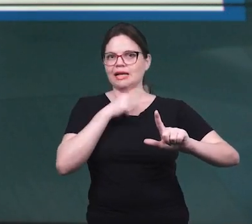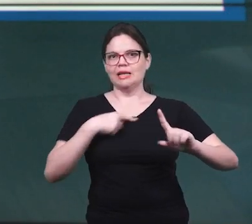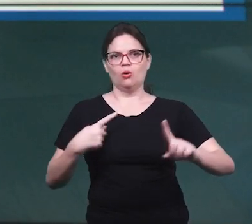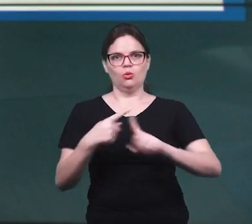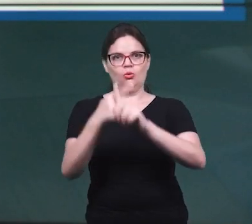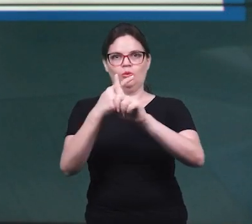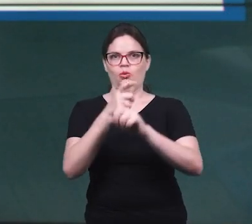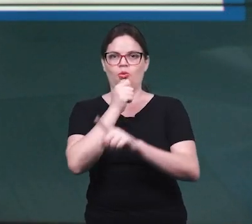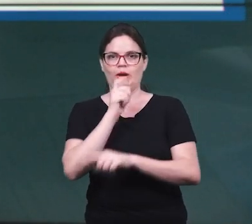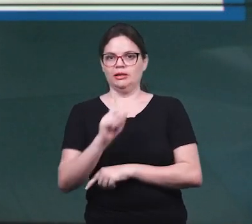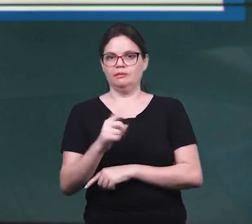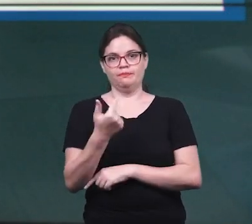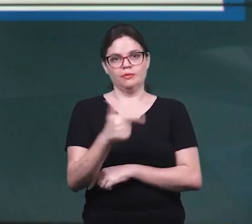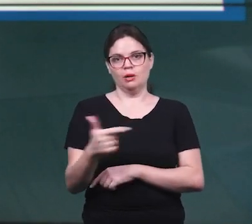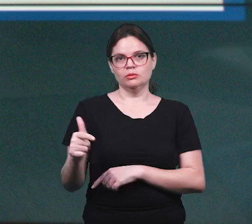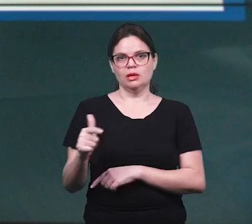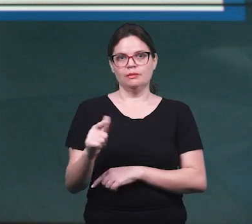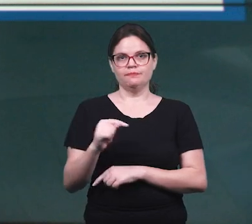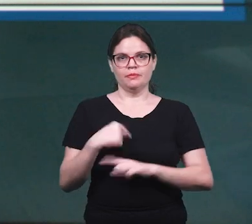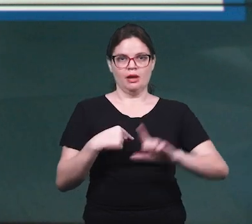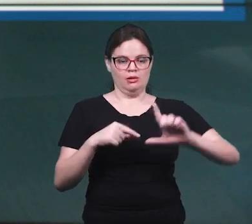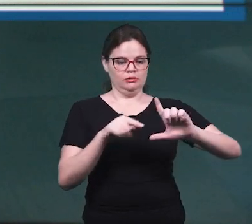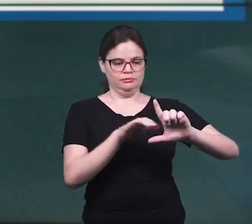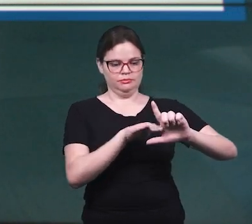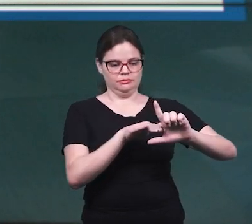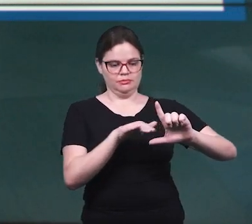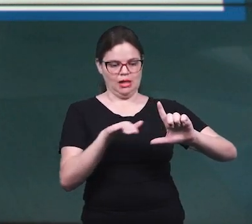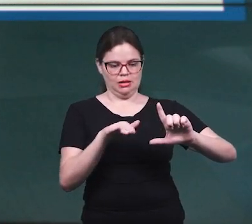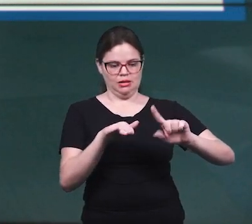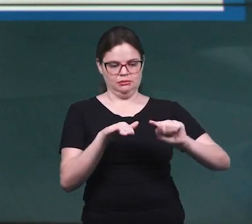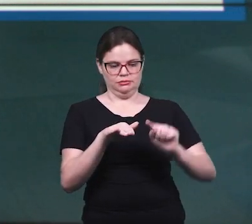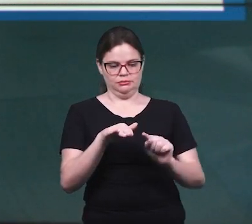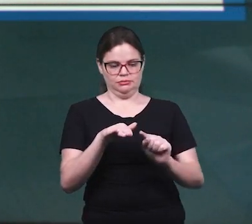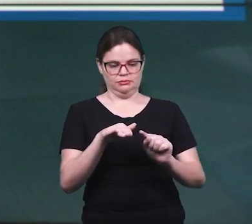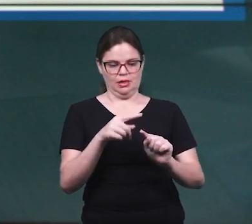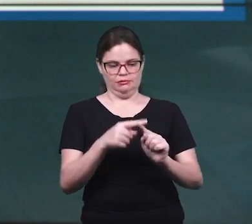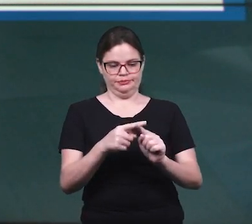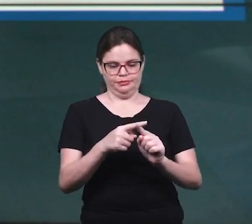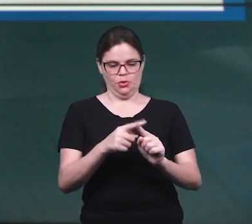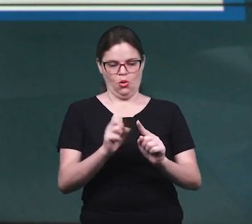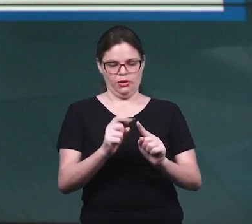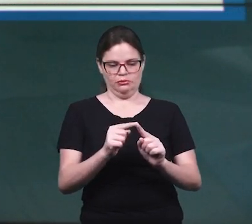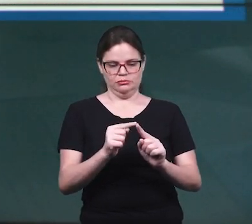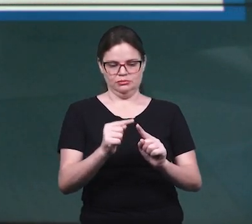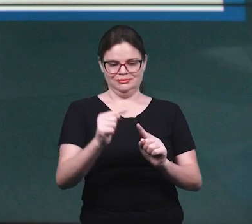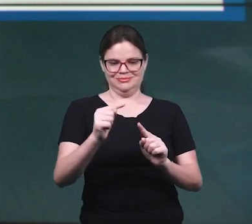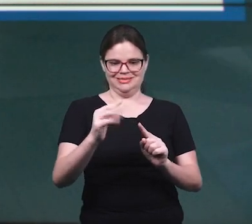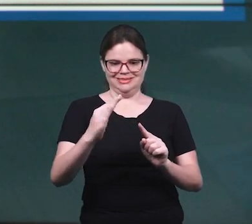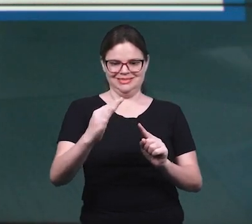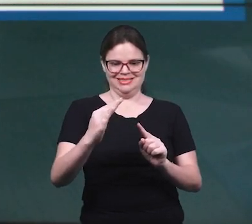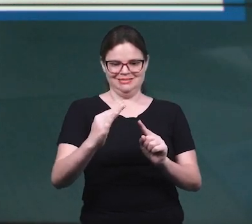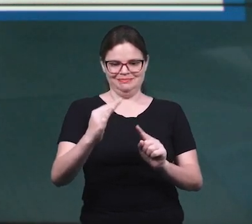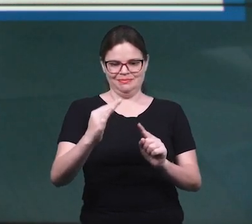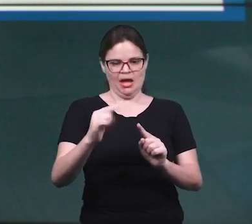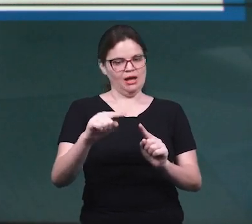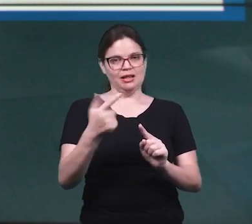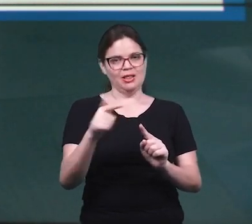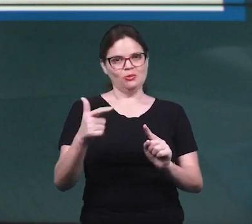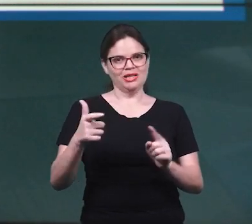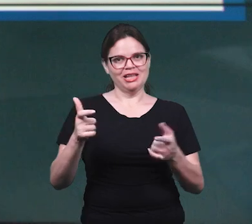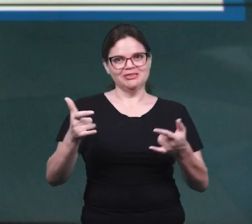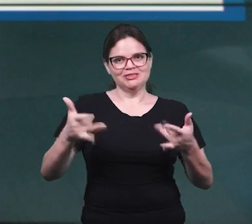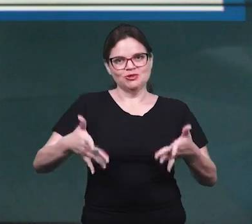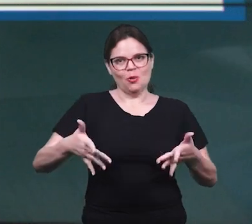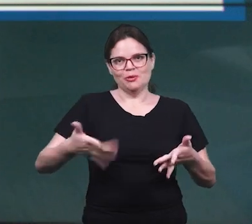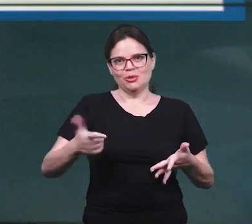riqueza. Não estou. Tudo que eu estou ganhando ainda não deu para pagar. Aí eu vou ganhando, uma hora